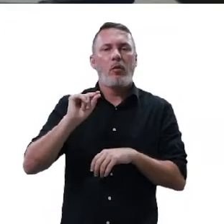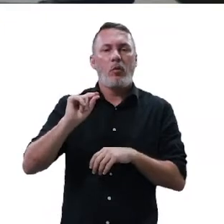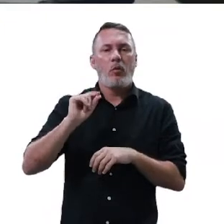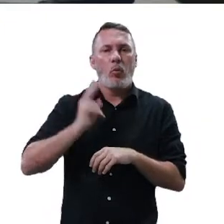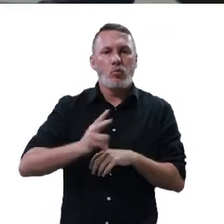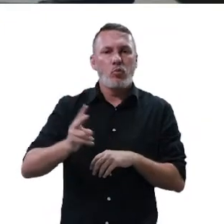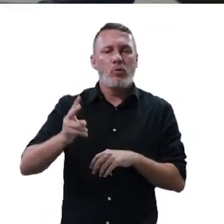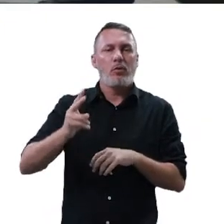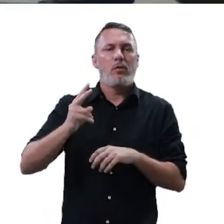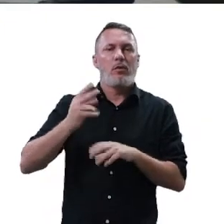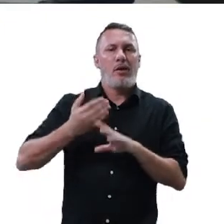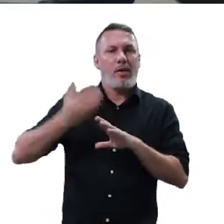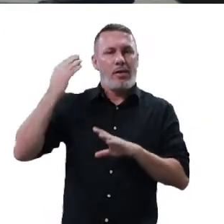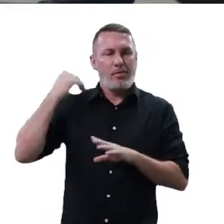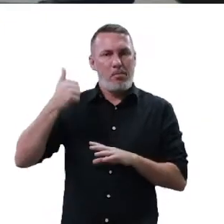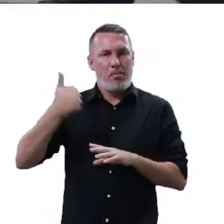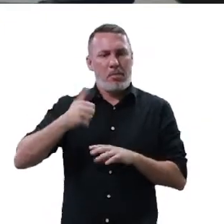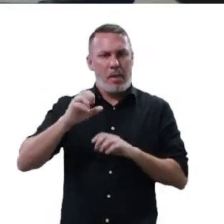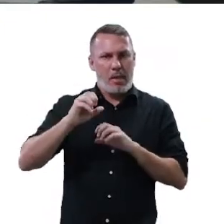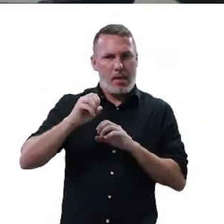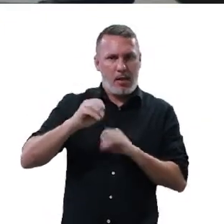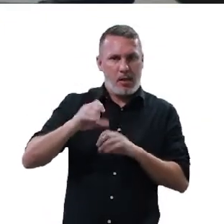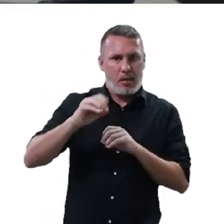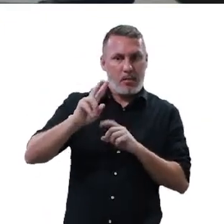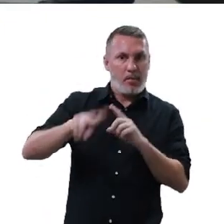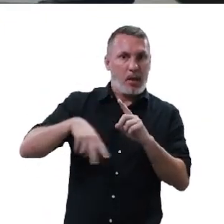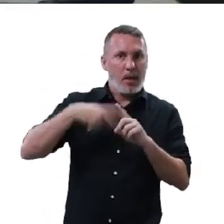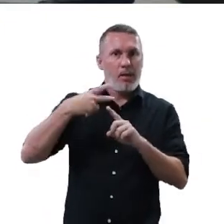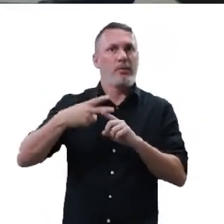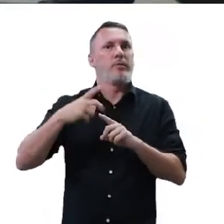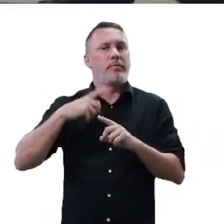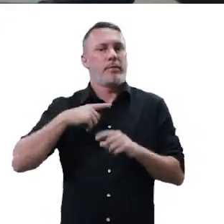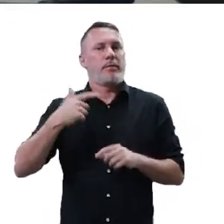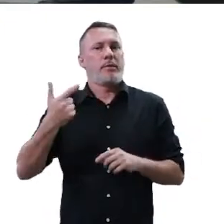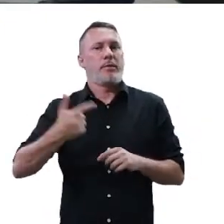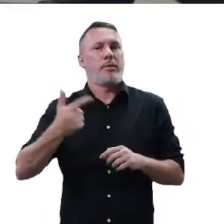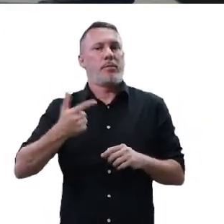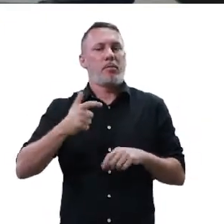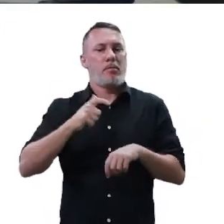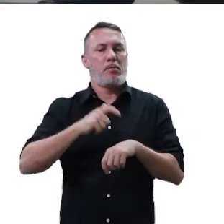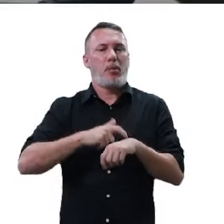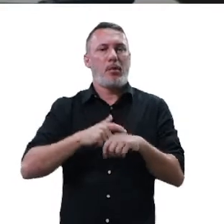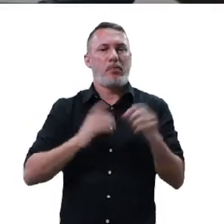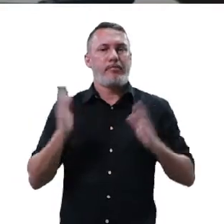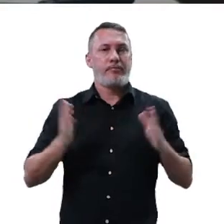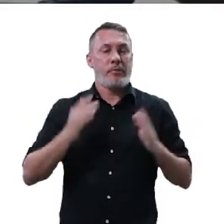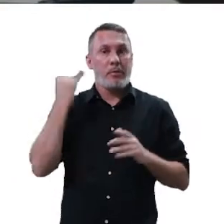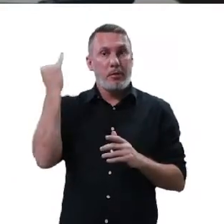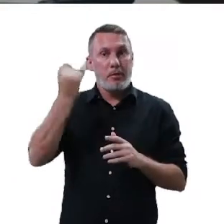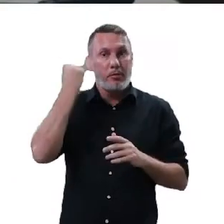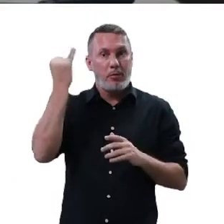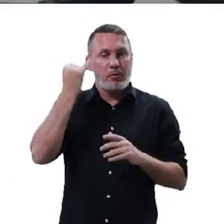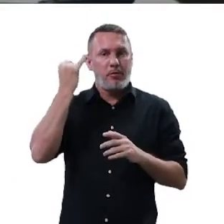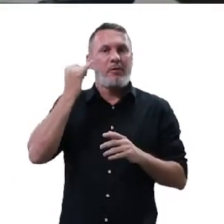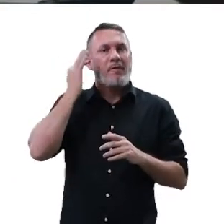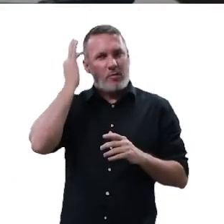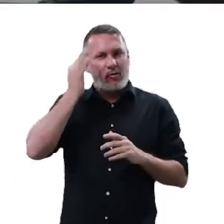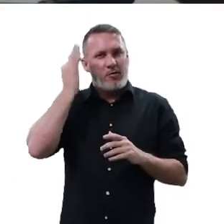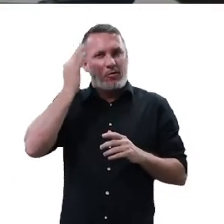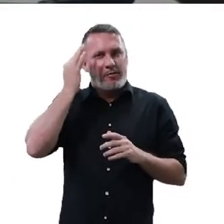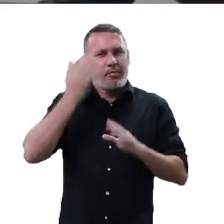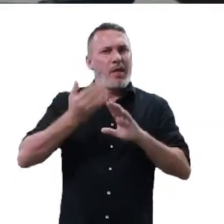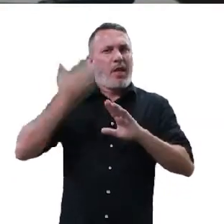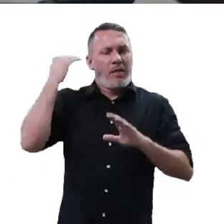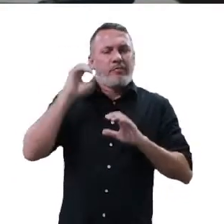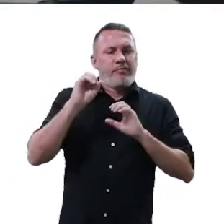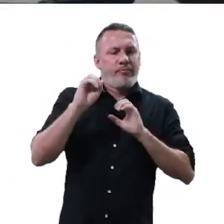gente vai fazer uma continuação do segundo momento mais importante aí da filosofia. Fizemos na última aula uma abordagem